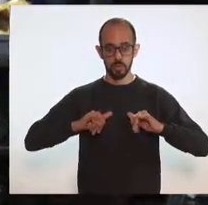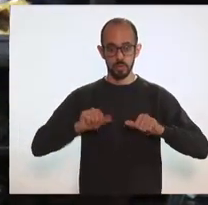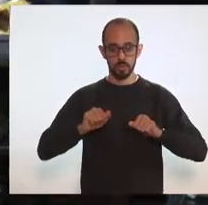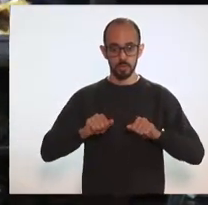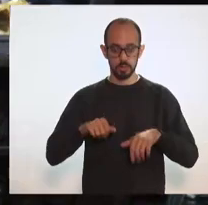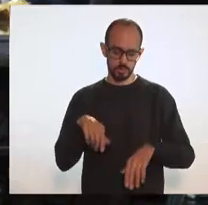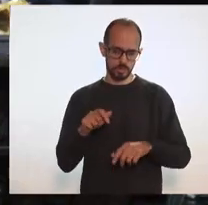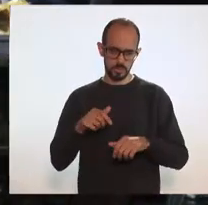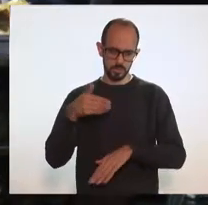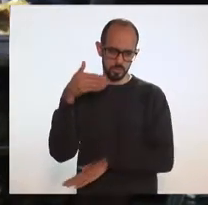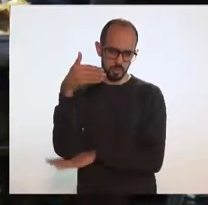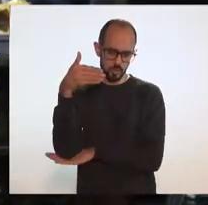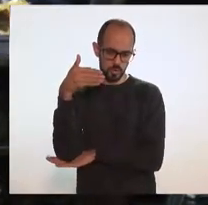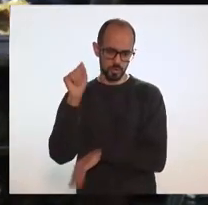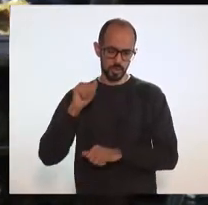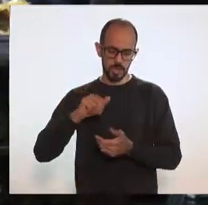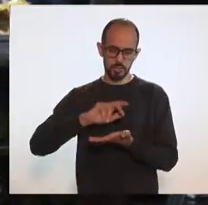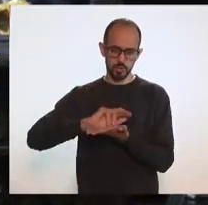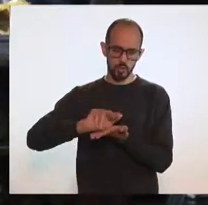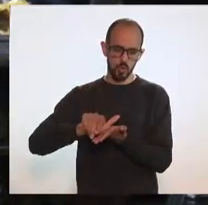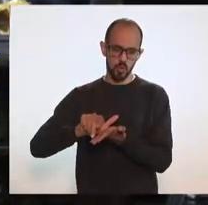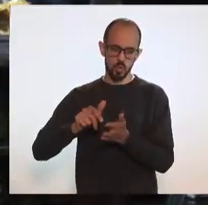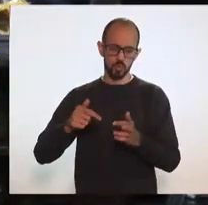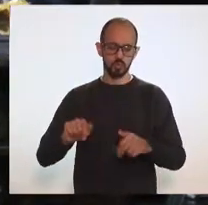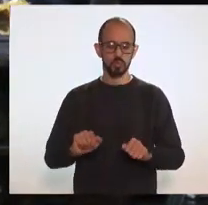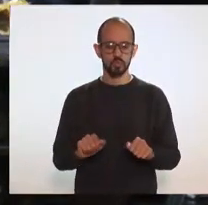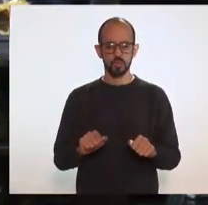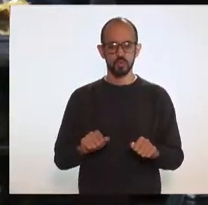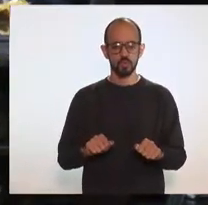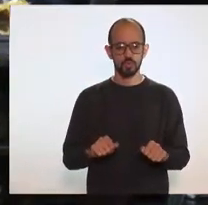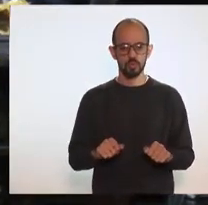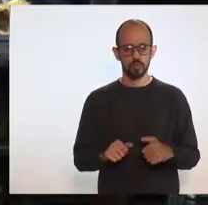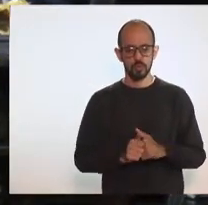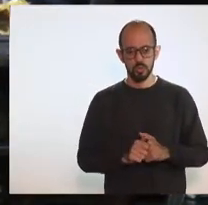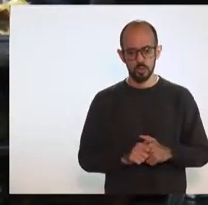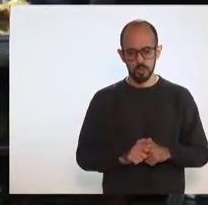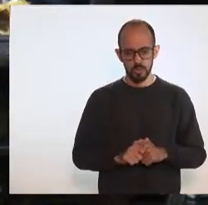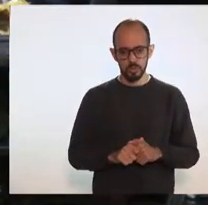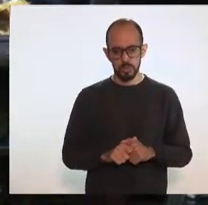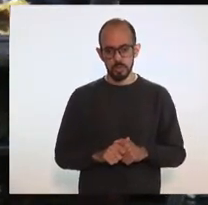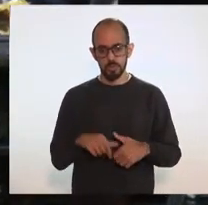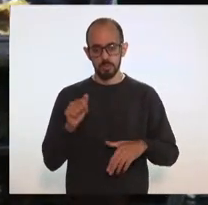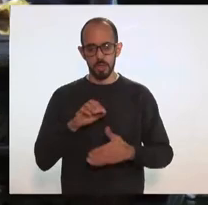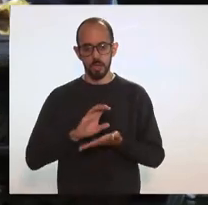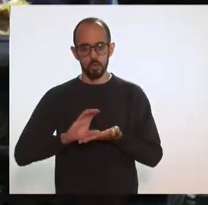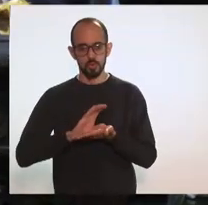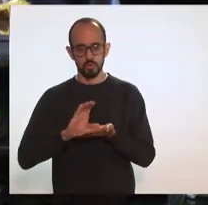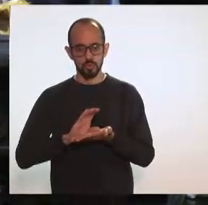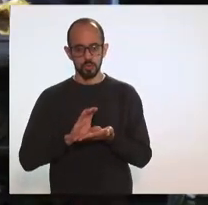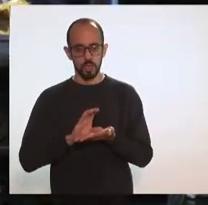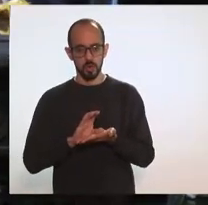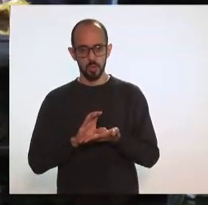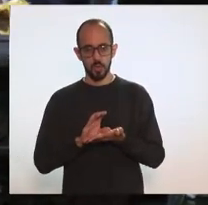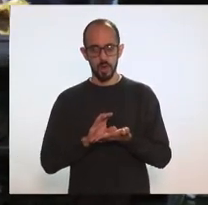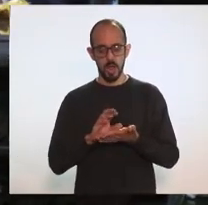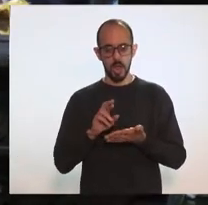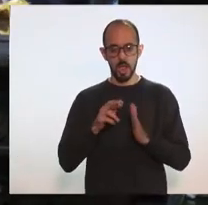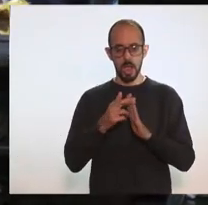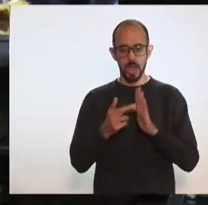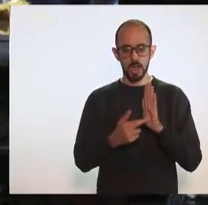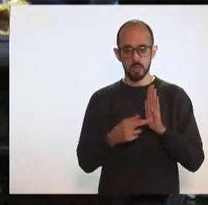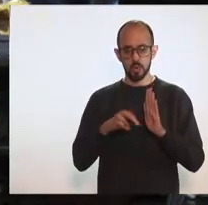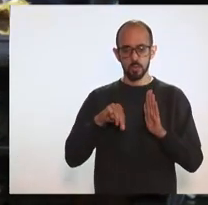estabelecimentos de hospedagem dá outras providências parecer da comissão de concessão Justiça pelo pela condicionalidade com emendas relator Deputado Márcio Pacheco